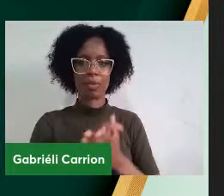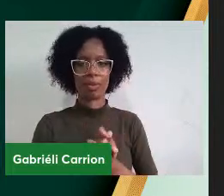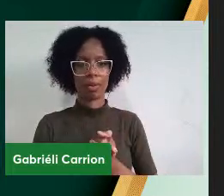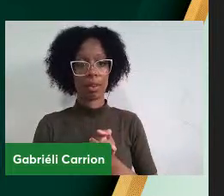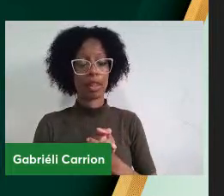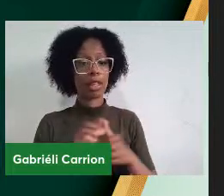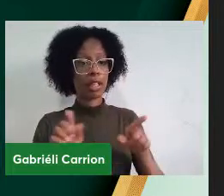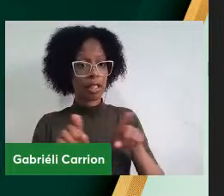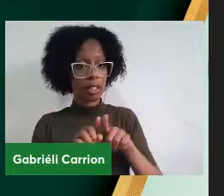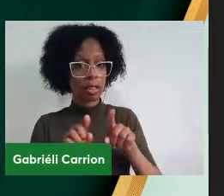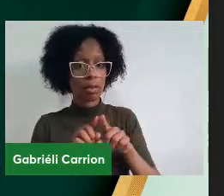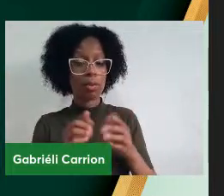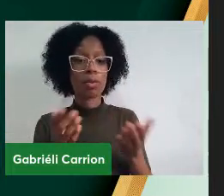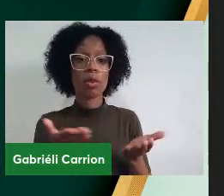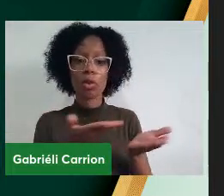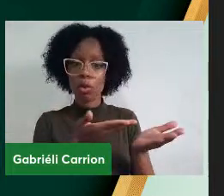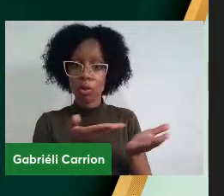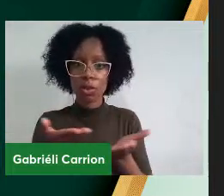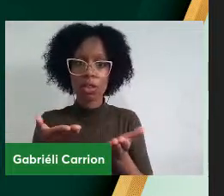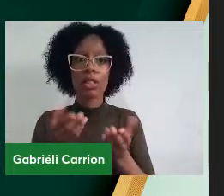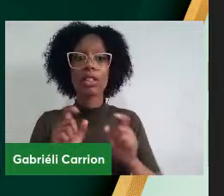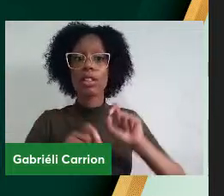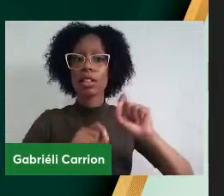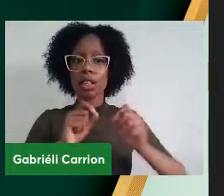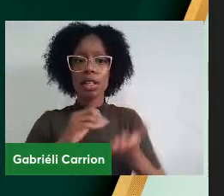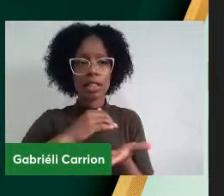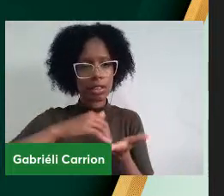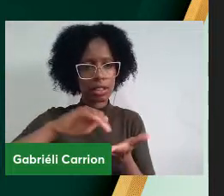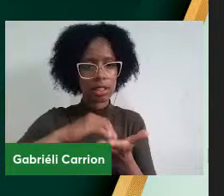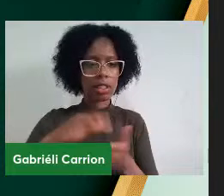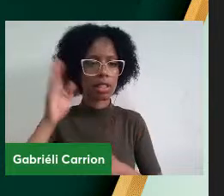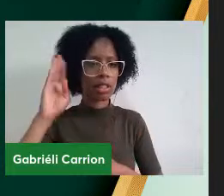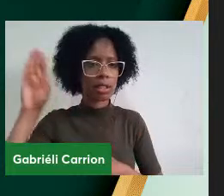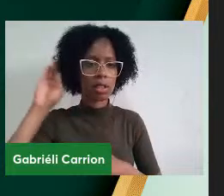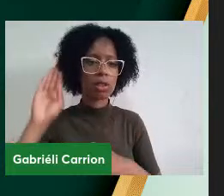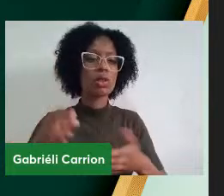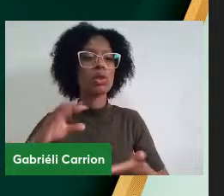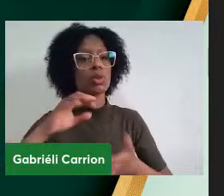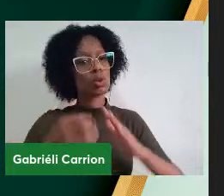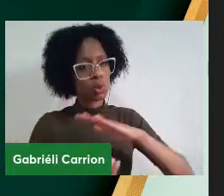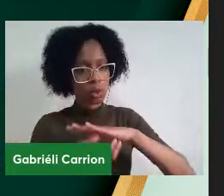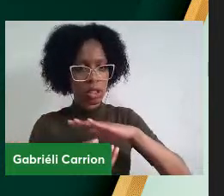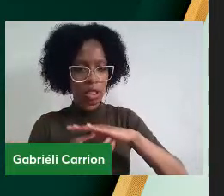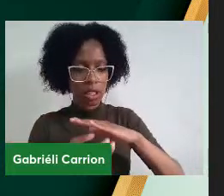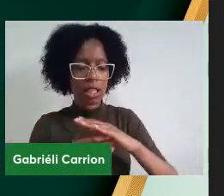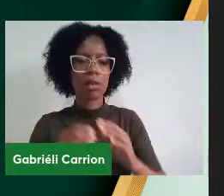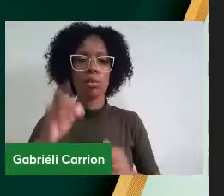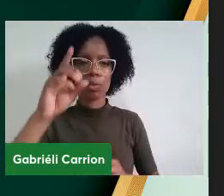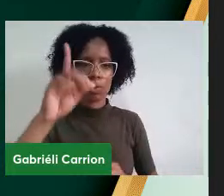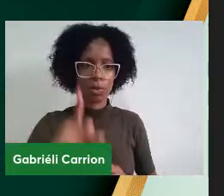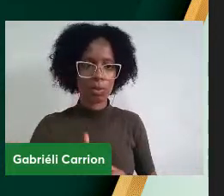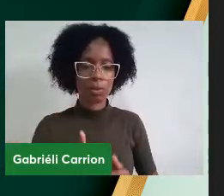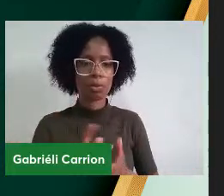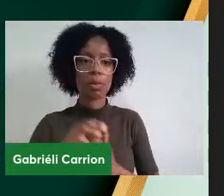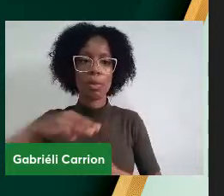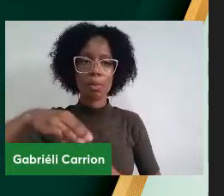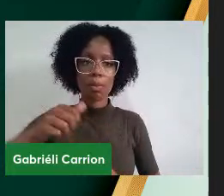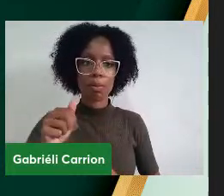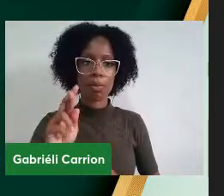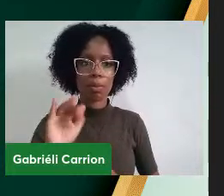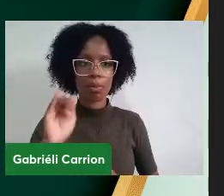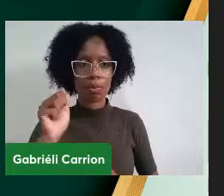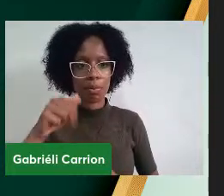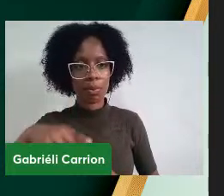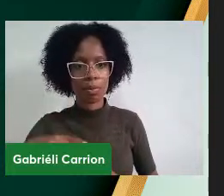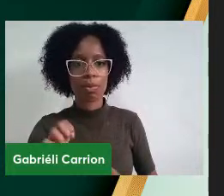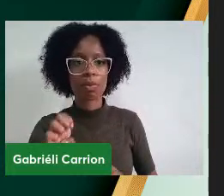Secretaria dessa solenidade, contamos com a presença da secretária acadêmica do campus Dom Pedrito, Thay Maria Elaine Leon. Uma boa tarde